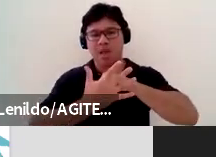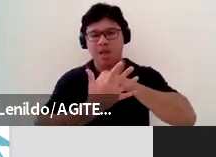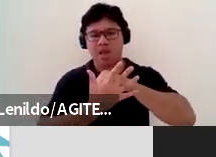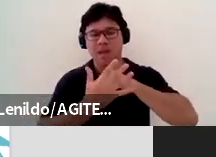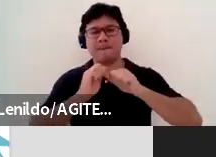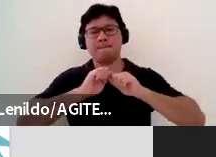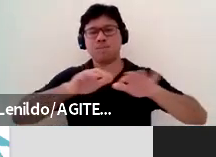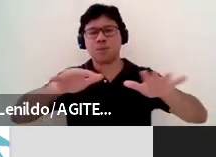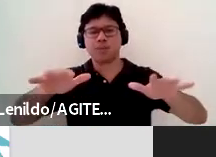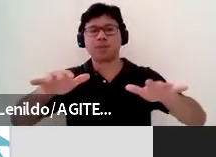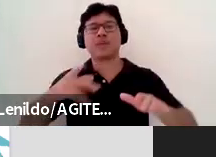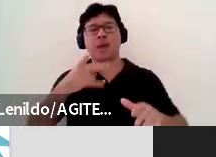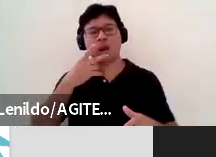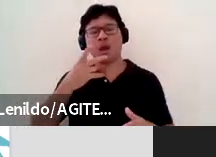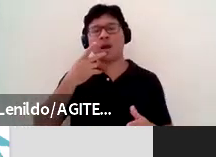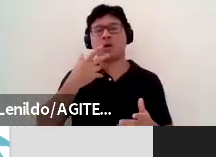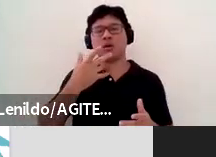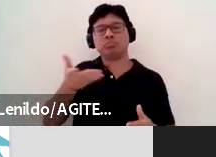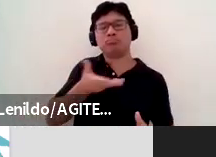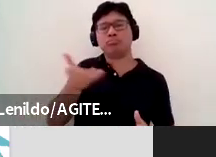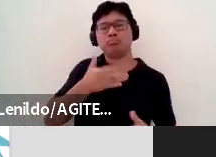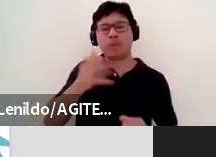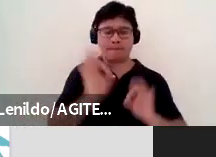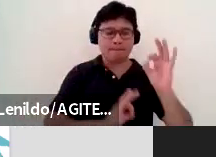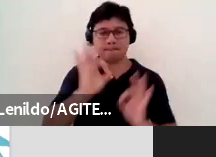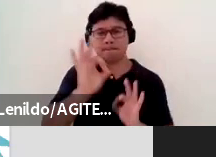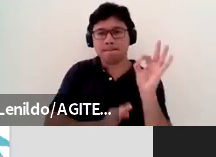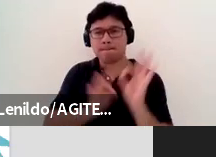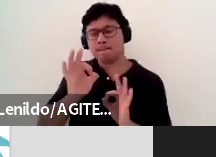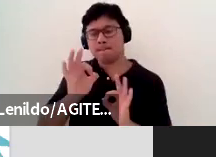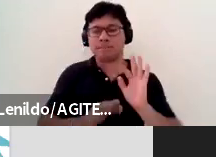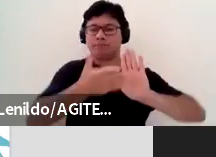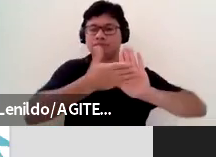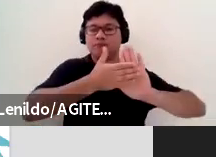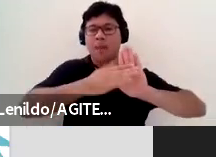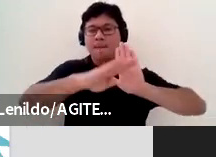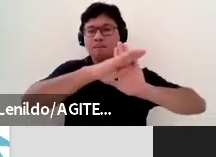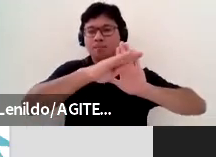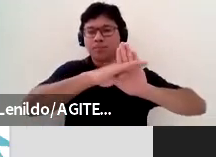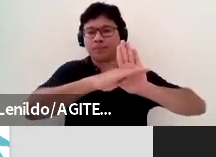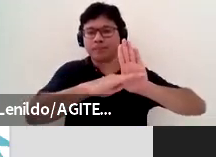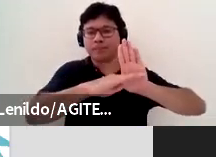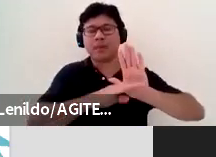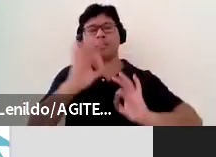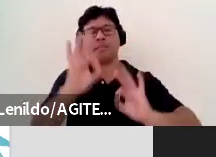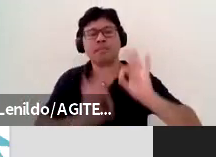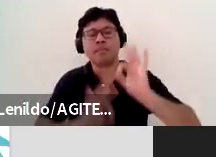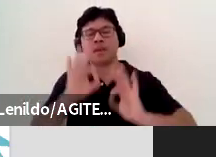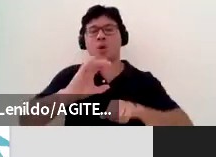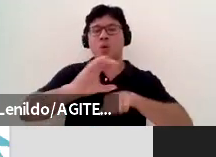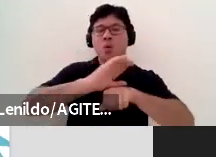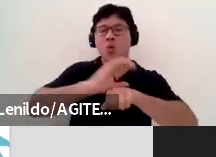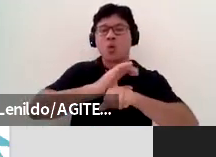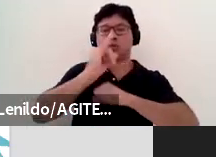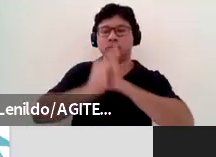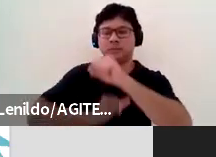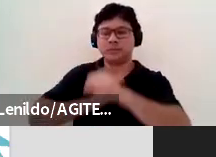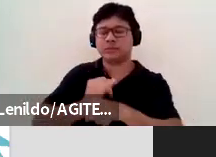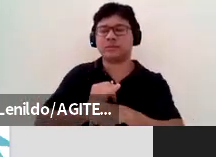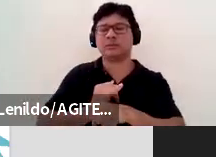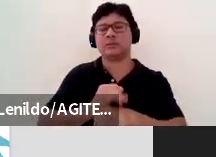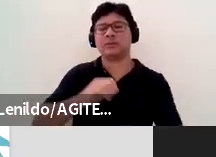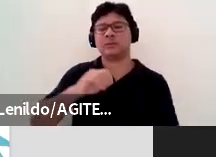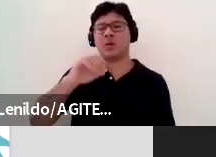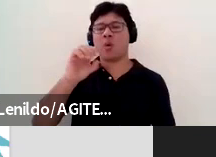acelerou os nossos planos, né? A gente já tinha planos de montar cursos online, isso já era um desejo